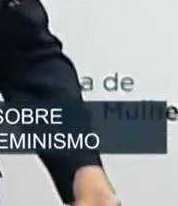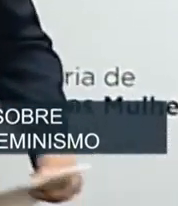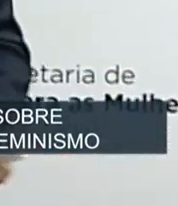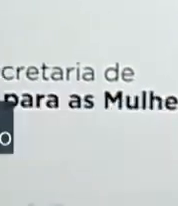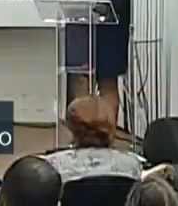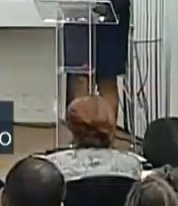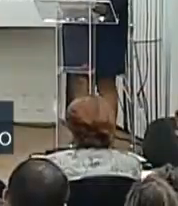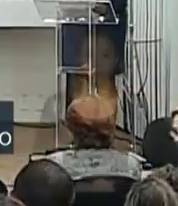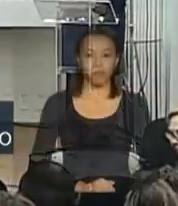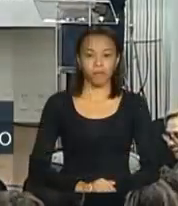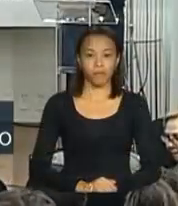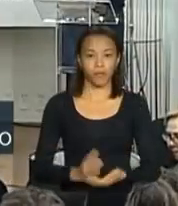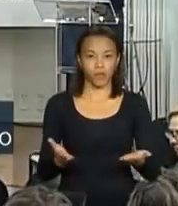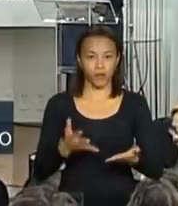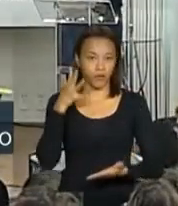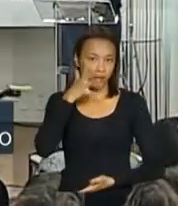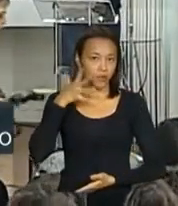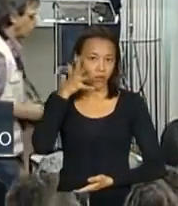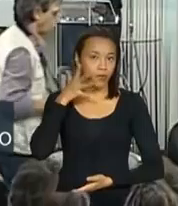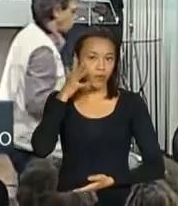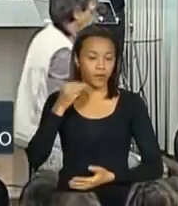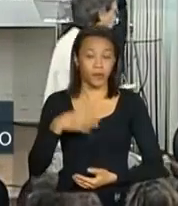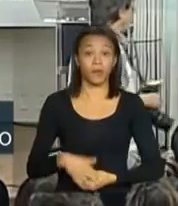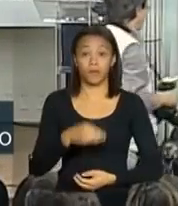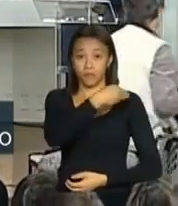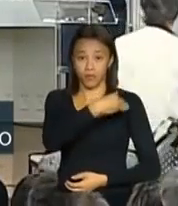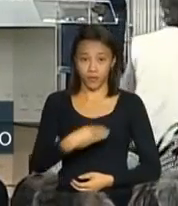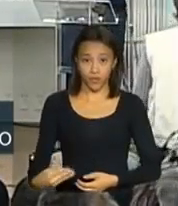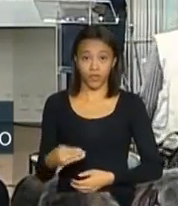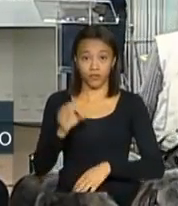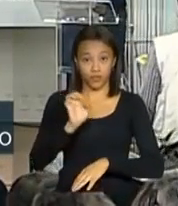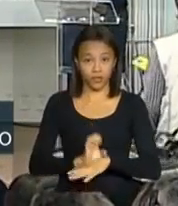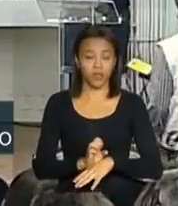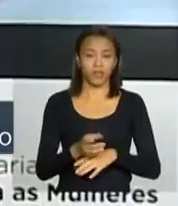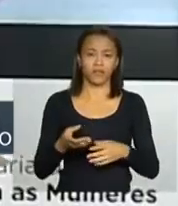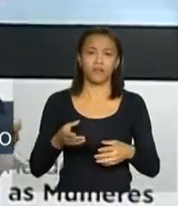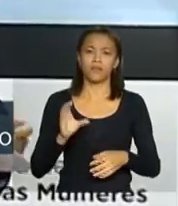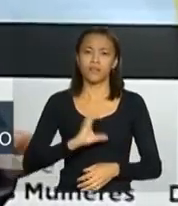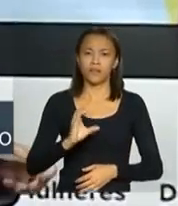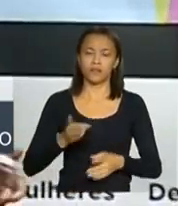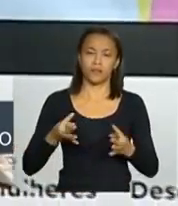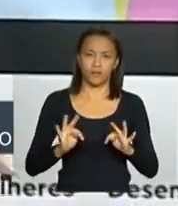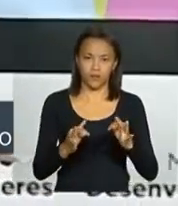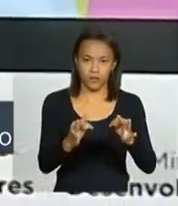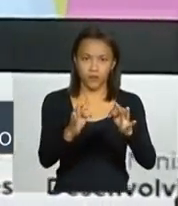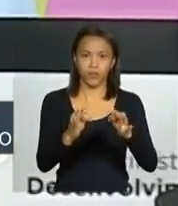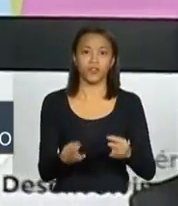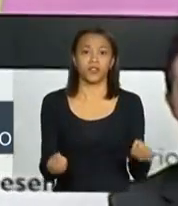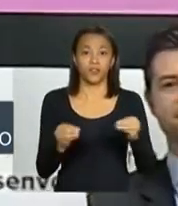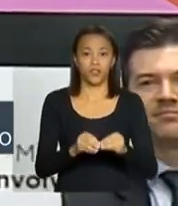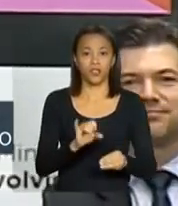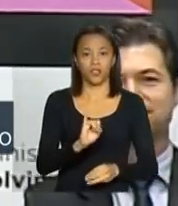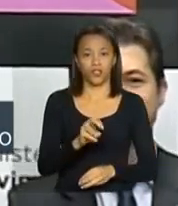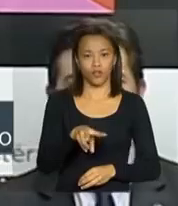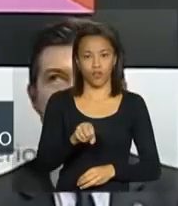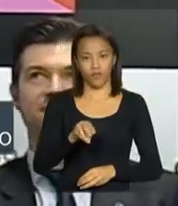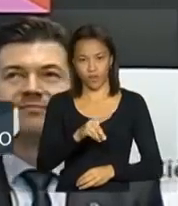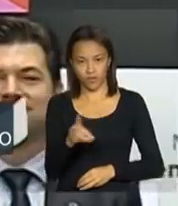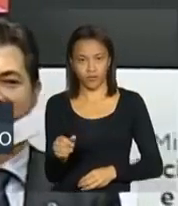Ouviremos agora o excelentíssimo senhor ministro de Estado da Ciência, Tecnologia e Inovação, senhor Marco Antônio